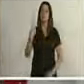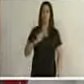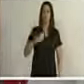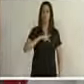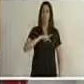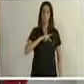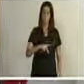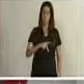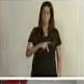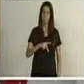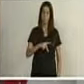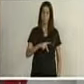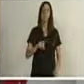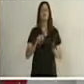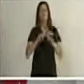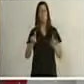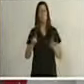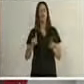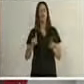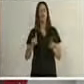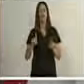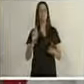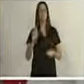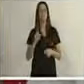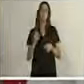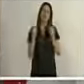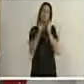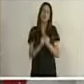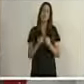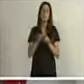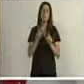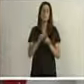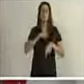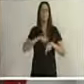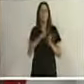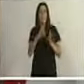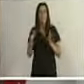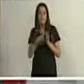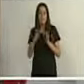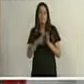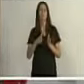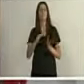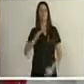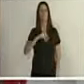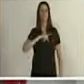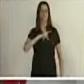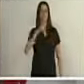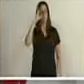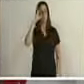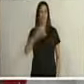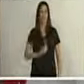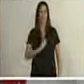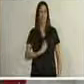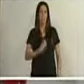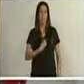no caso do ato da presidência, mas foi cometido no exercício do mandato da presidente Dilma. Então, acho que, no fundo,